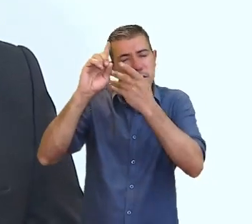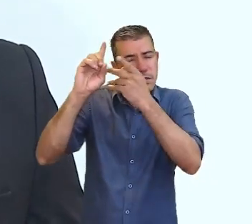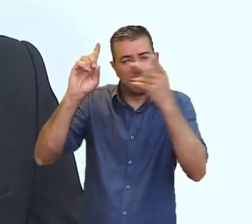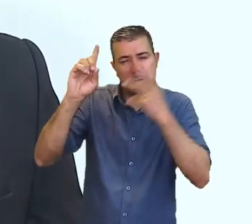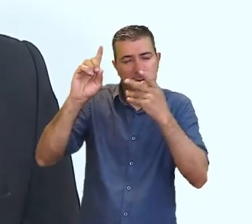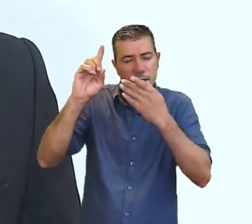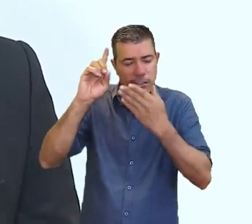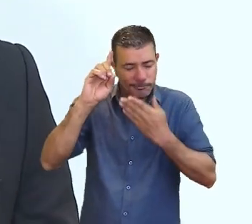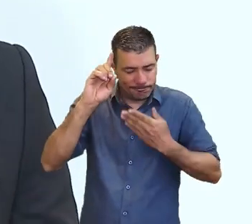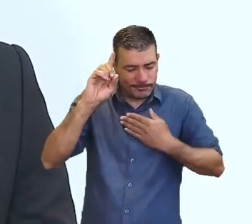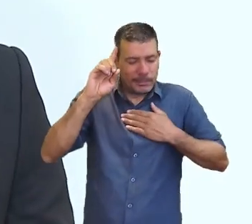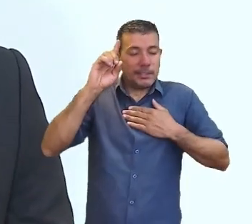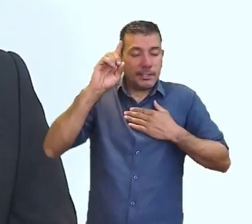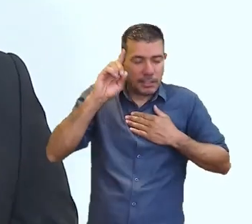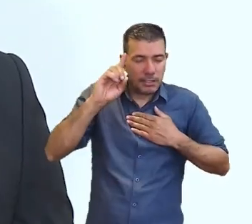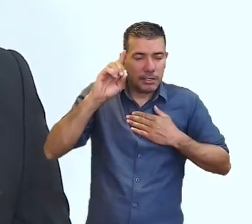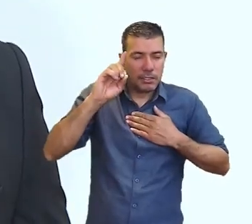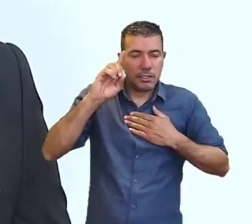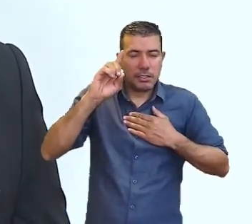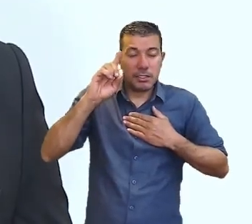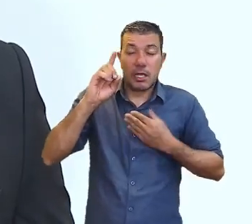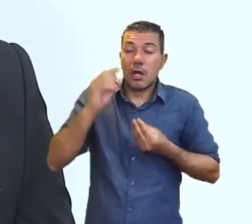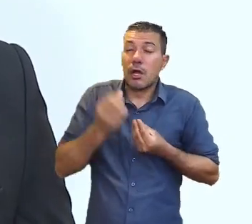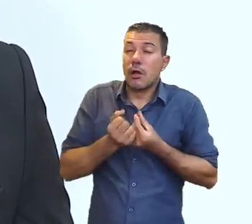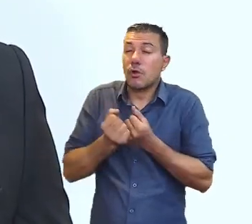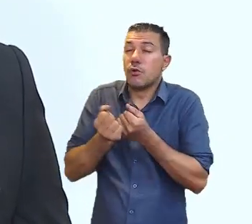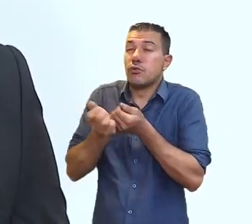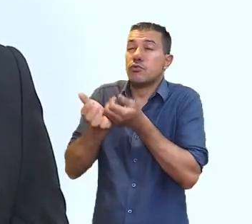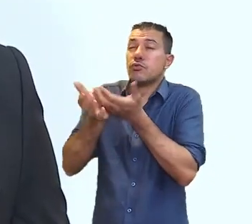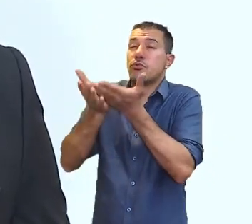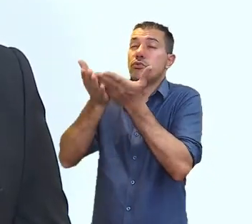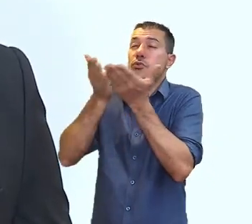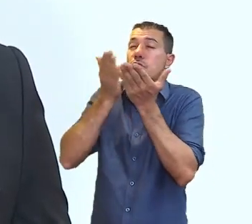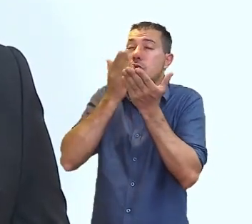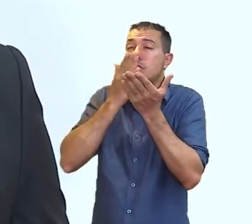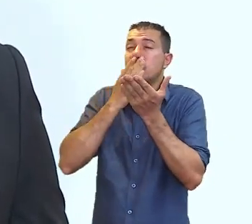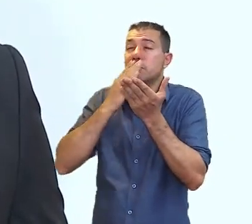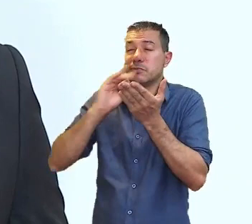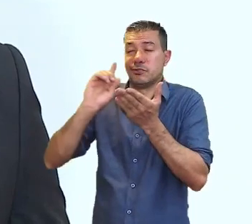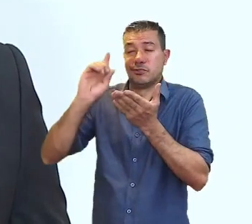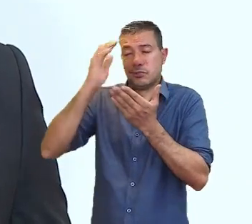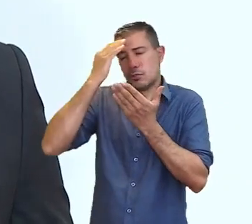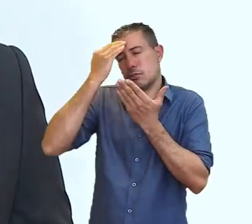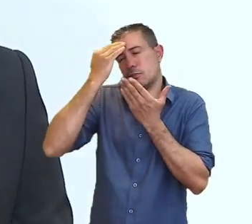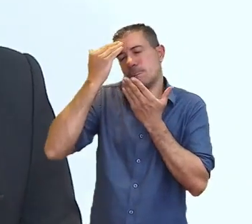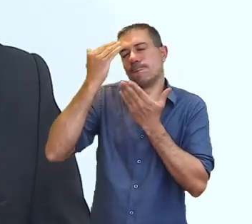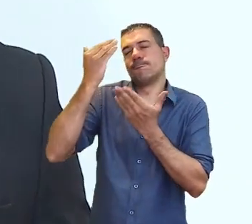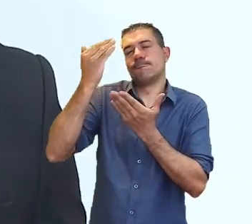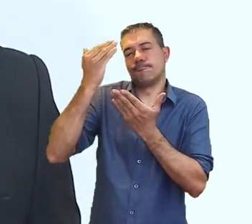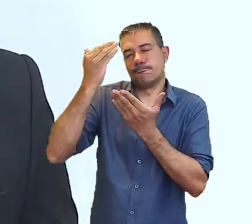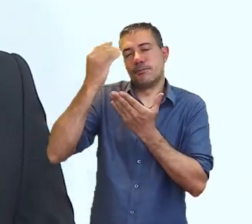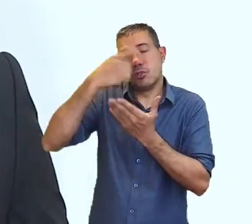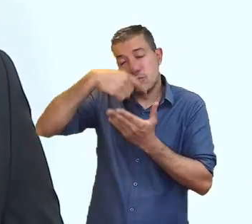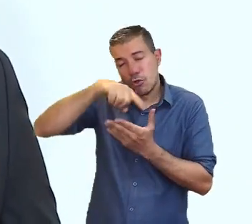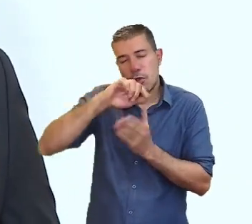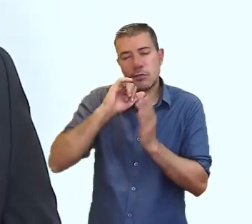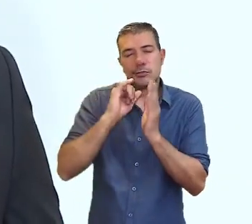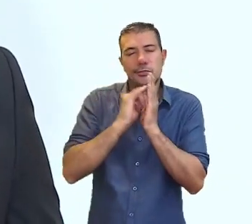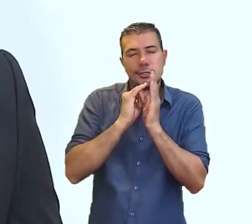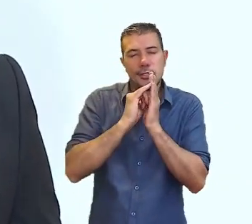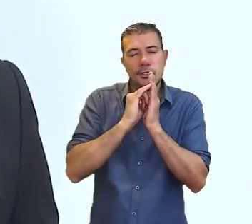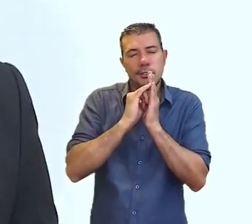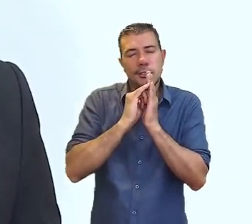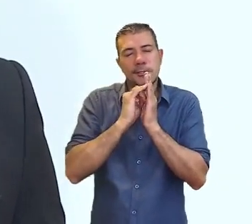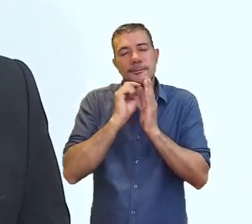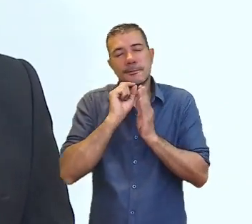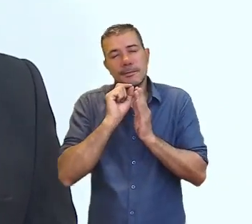paz. Receba agora das nossas mãos todo pedido, todo agradecimento, e que todos nós em oração recebamos